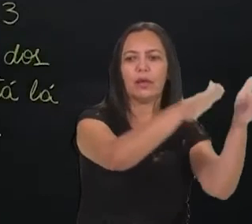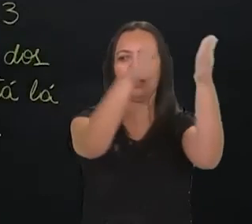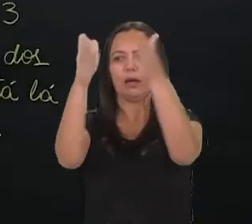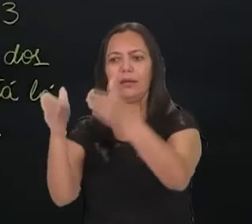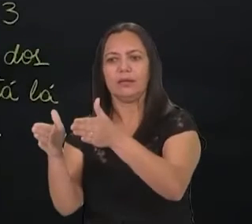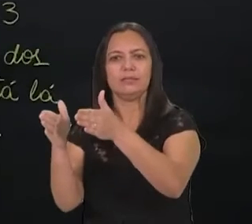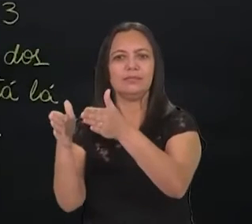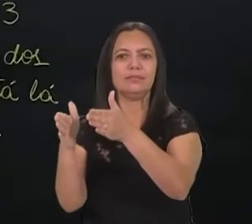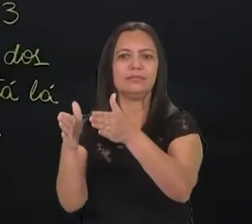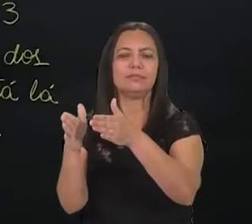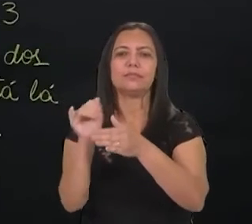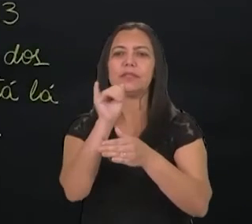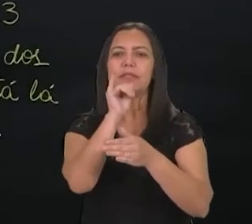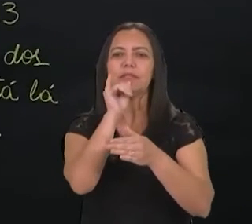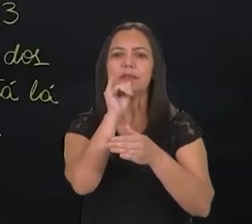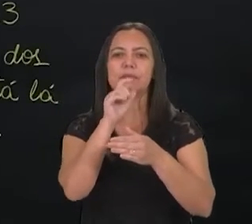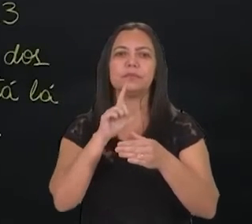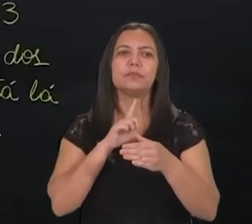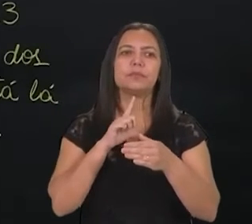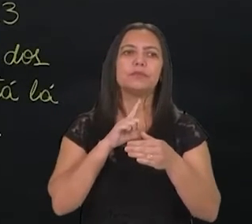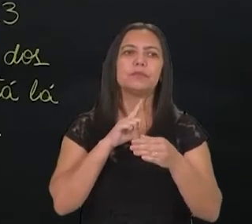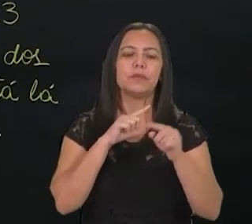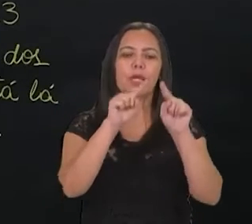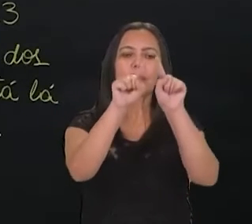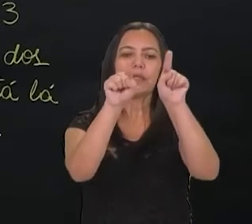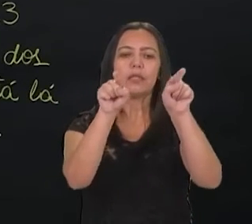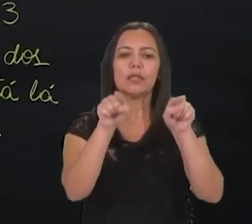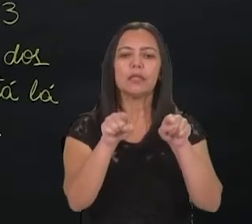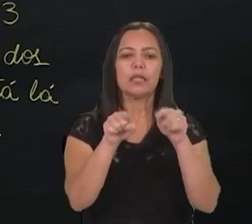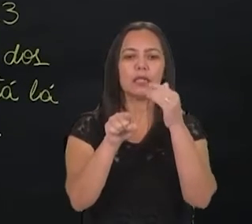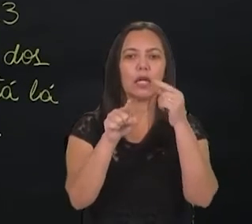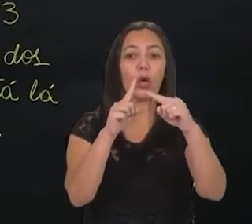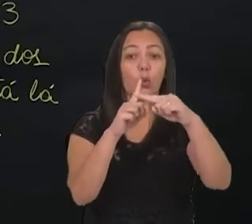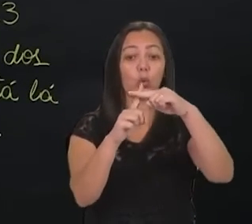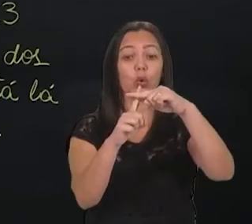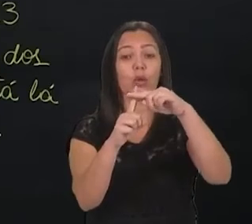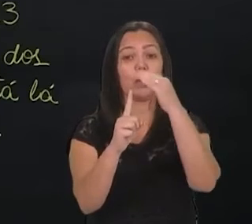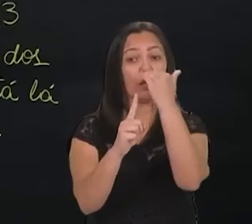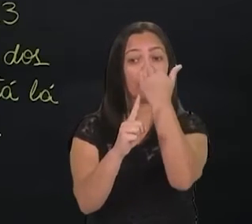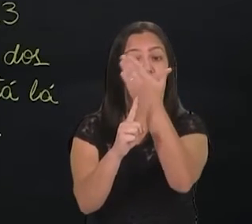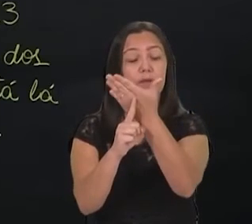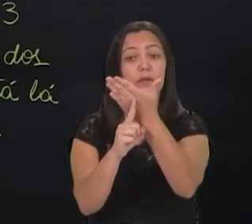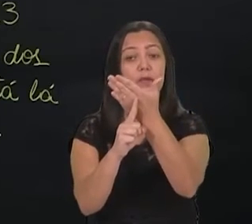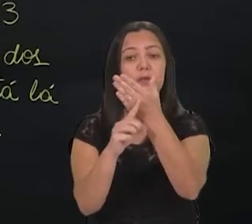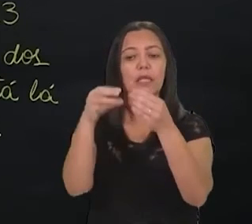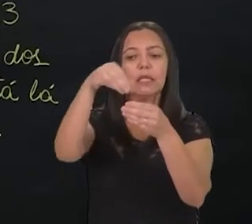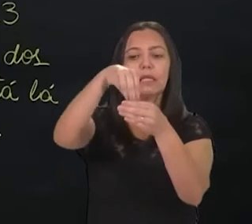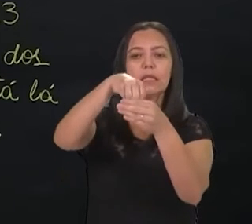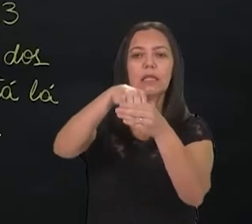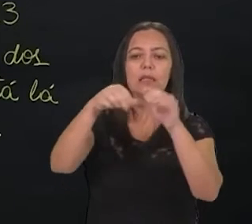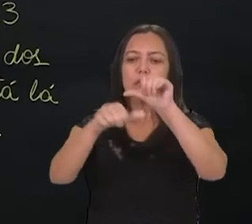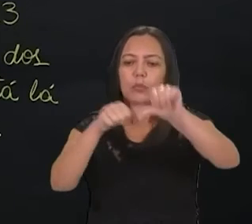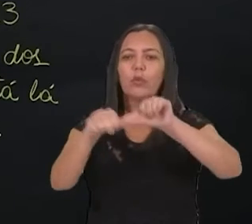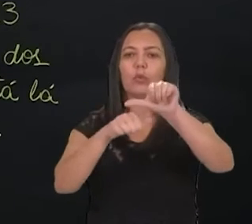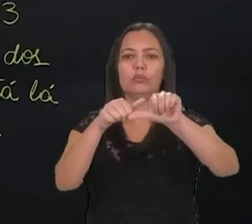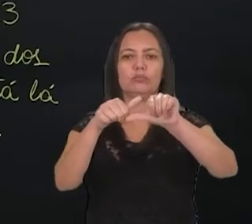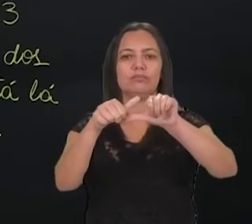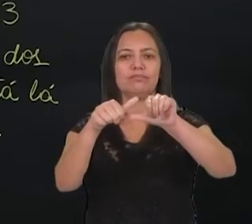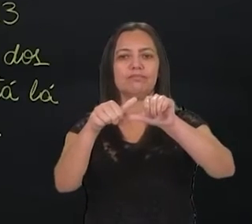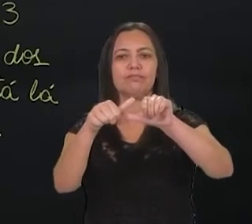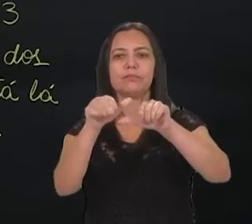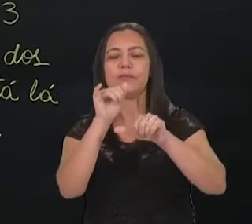seguinte, se eu tenho o sinal na frente do parêntese, o que vai acontecer? O sinal que está dentro